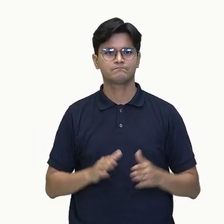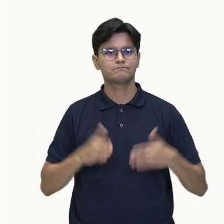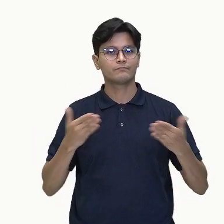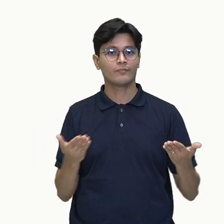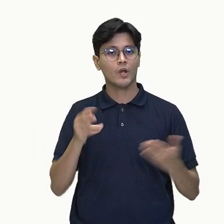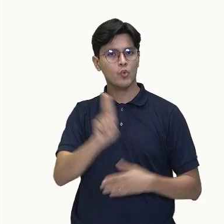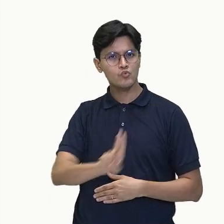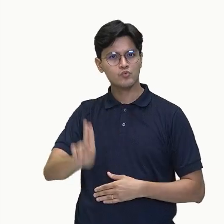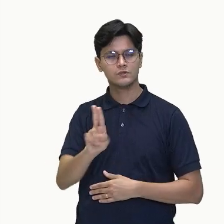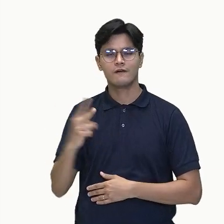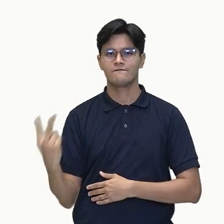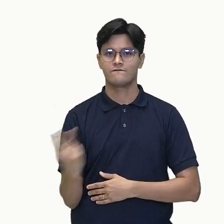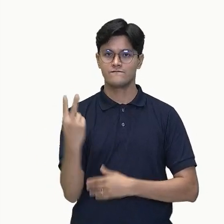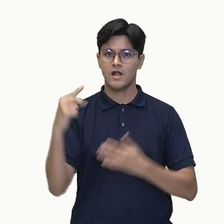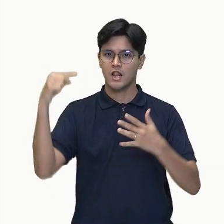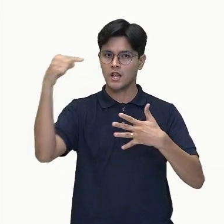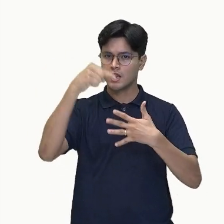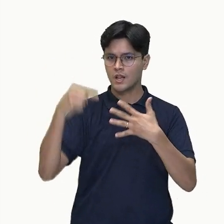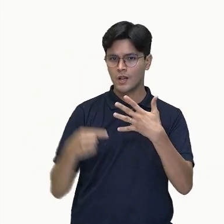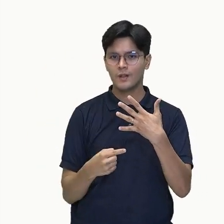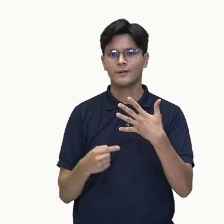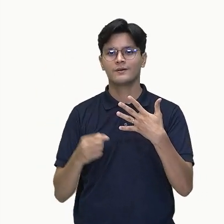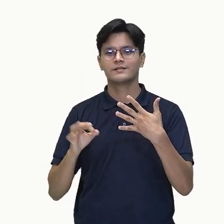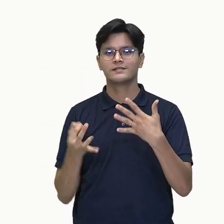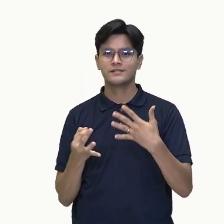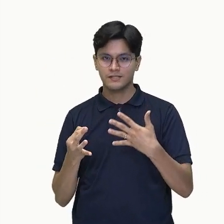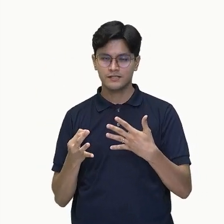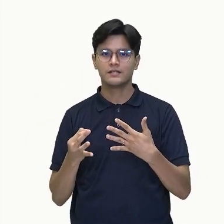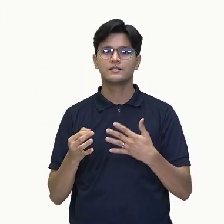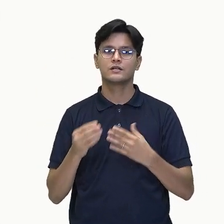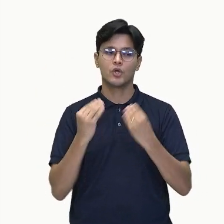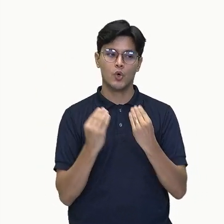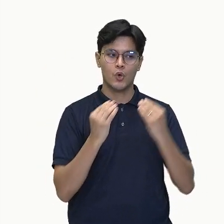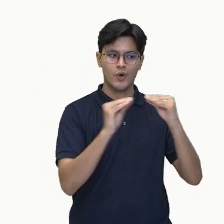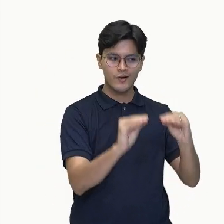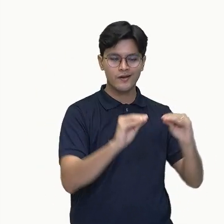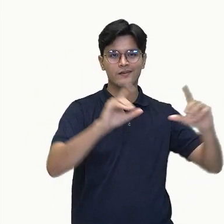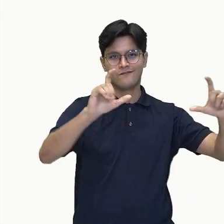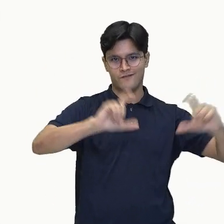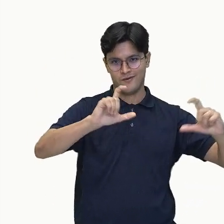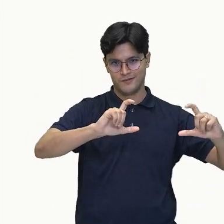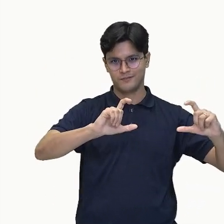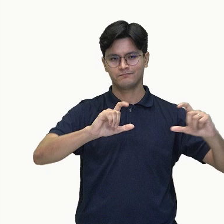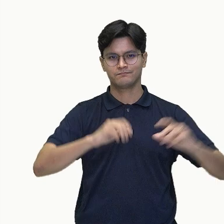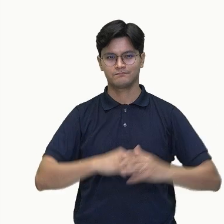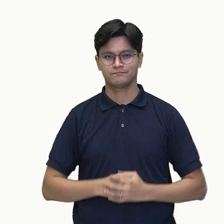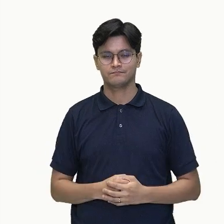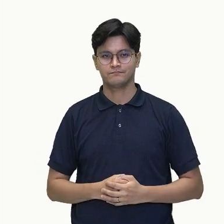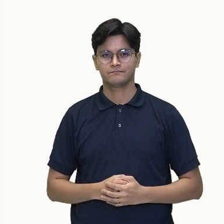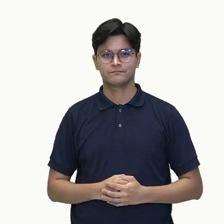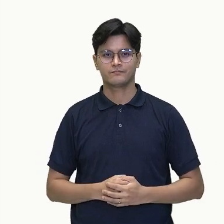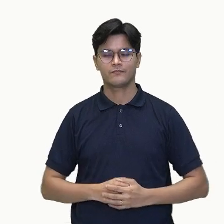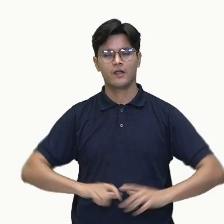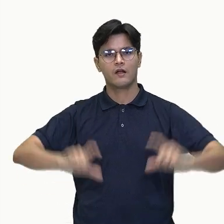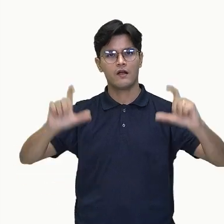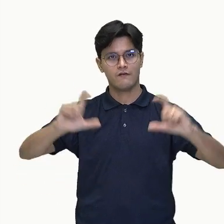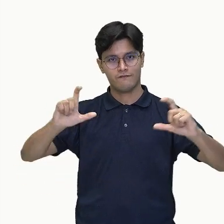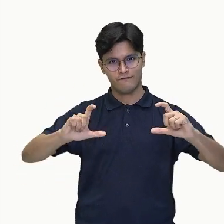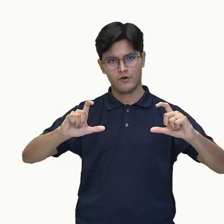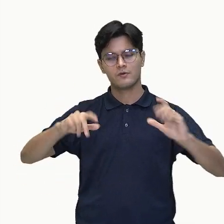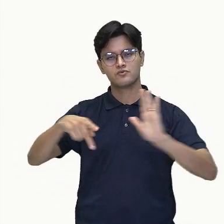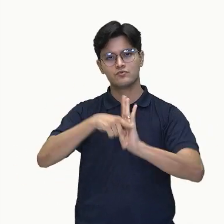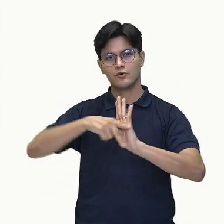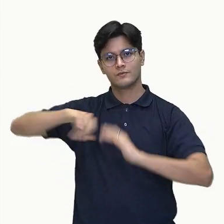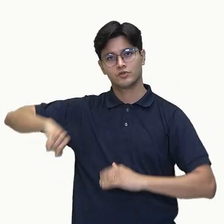esses valores e jogá-los justamente na fórmula. Reparem, a fórmula para juros